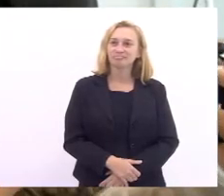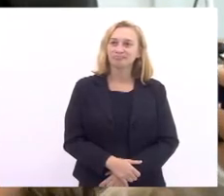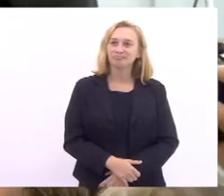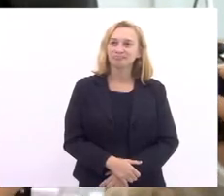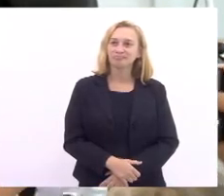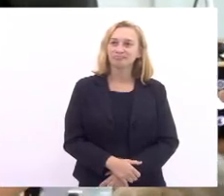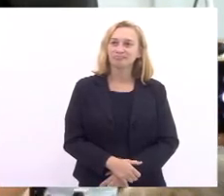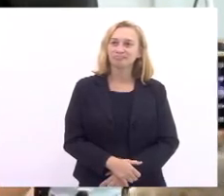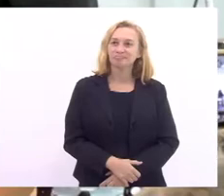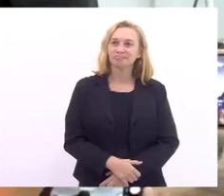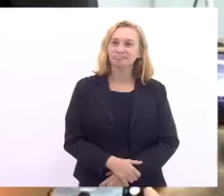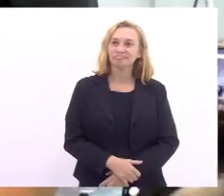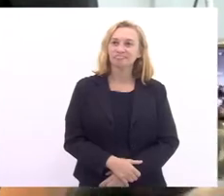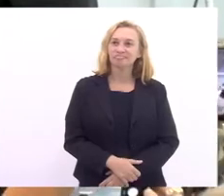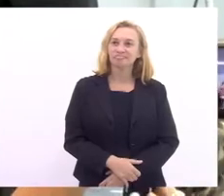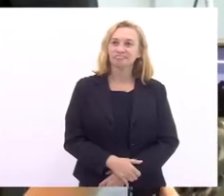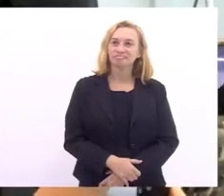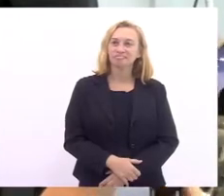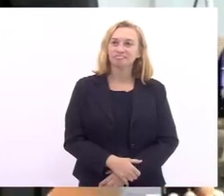Ah